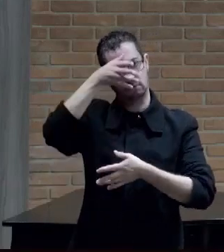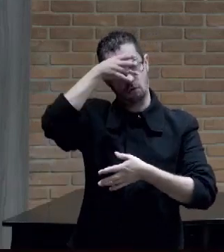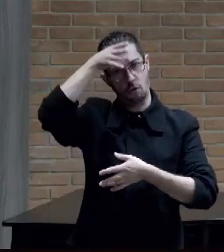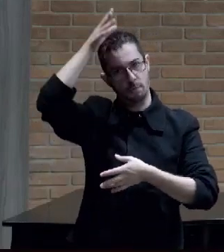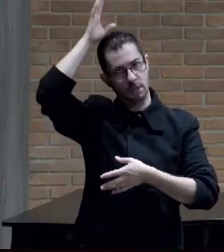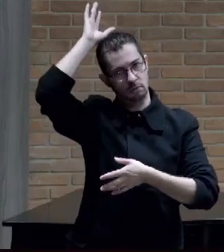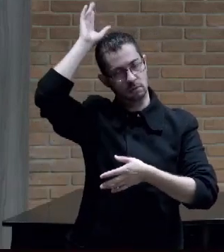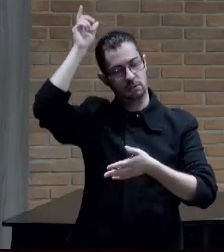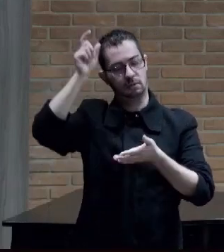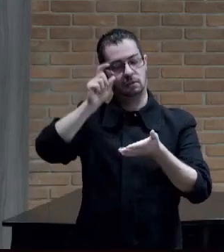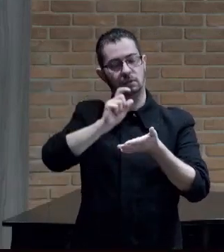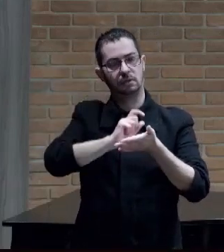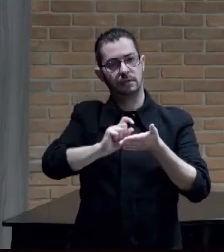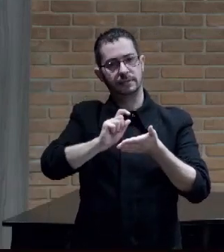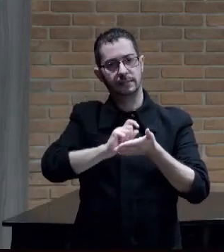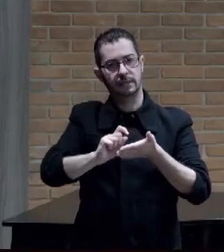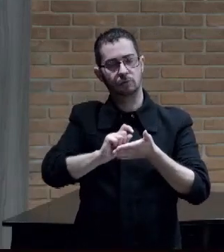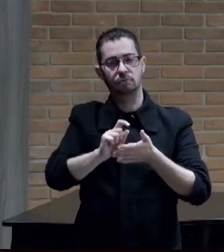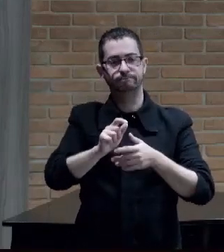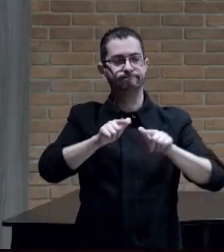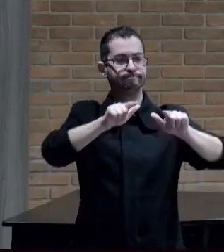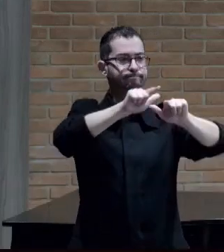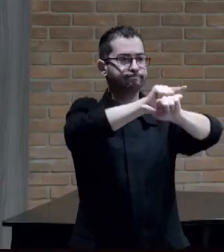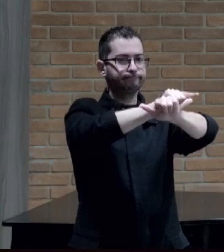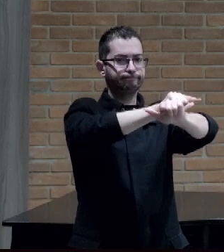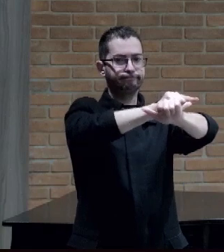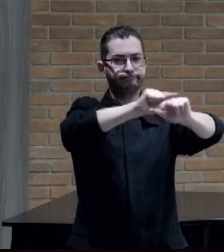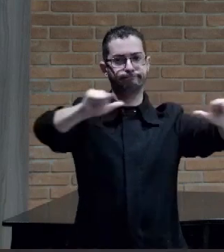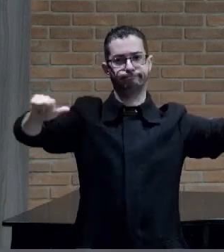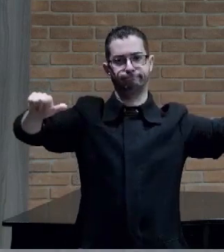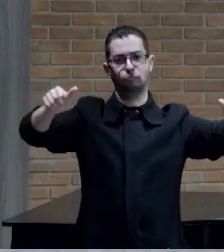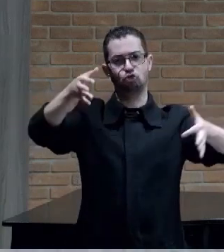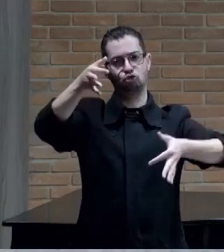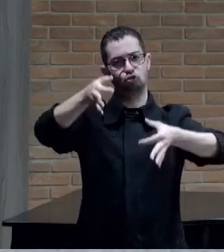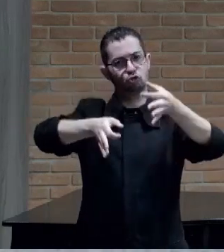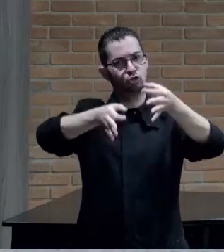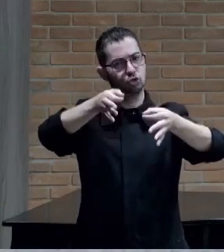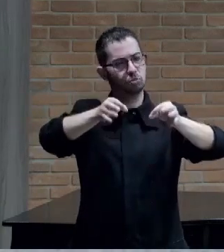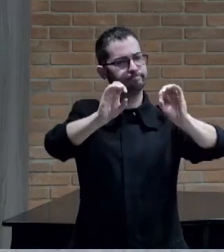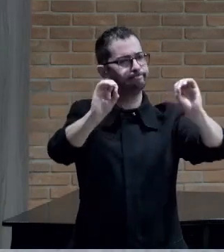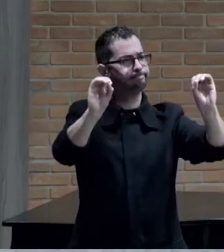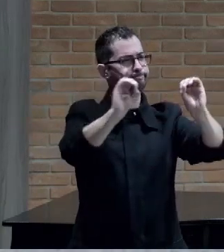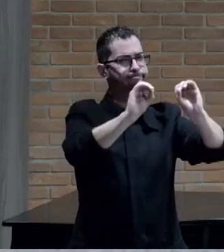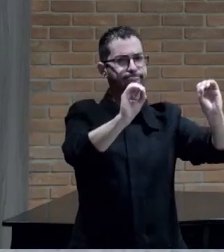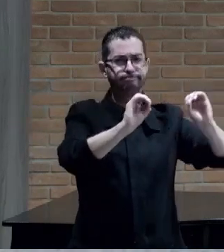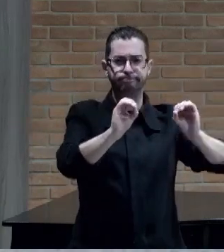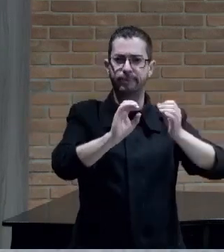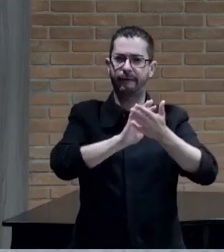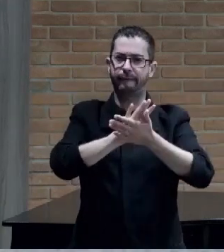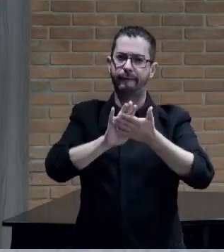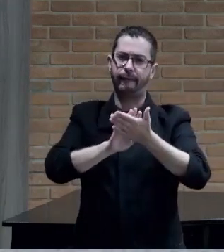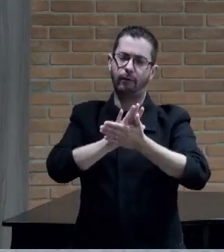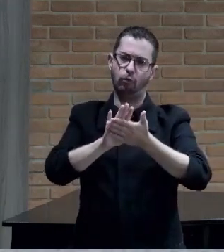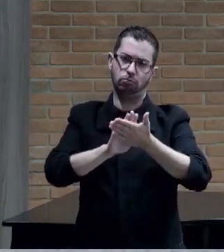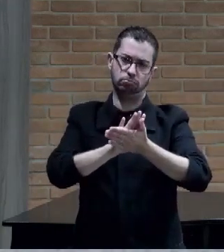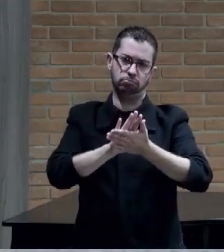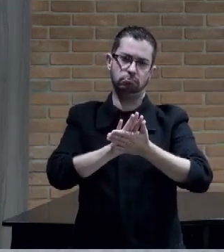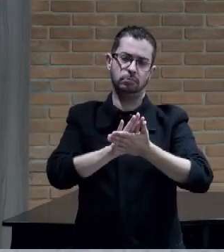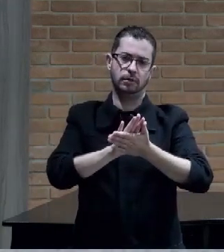está escrito, não há justo, nenhum sequer. Não há justo. Por isso que nós necessitamos do